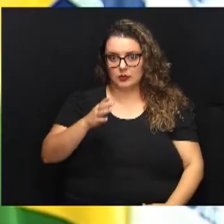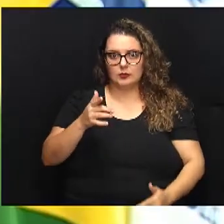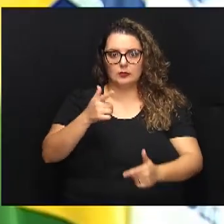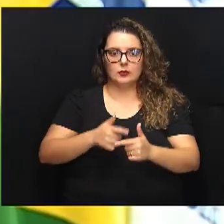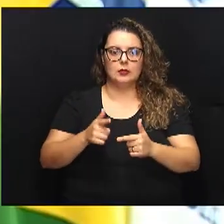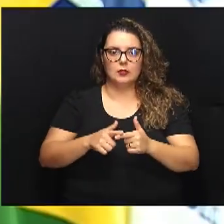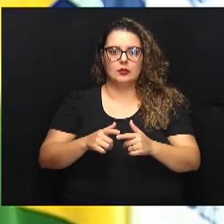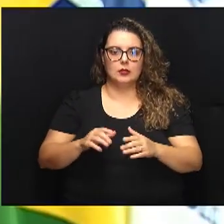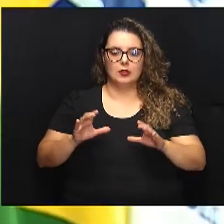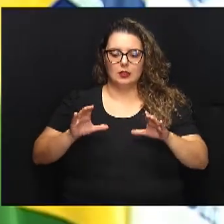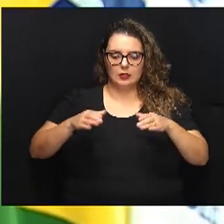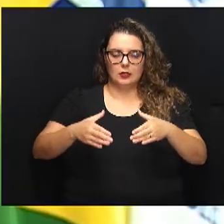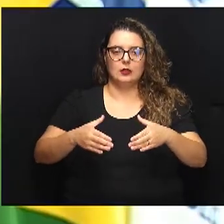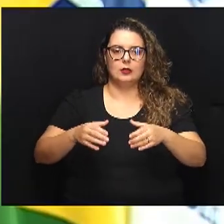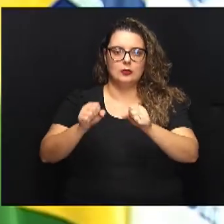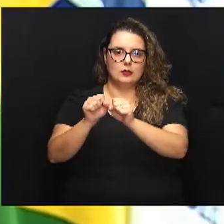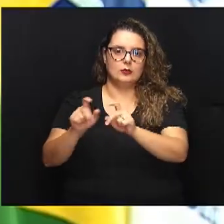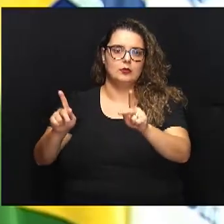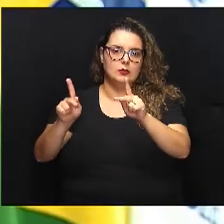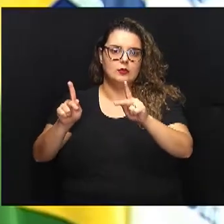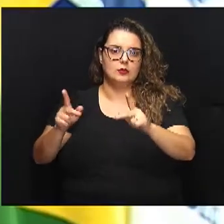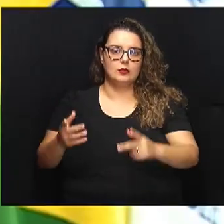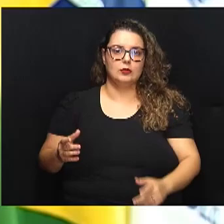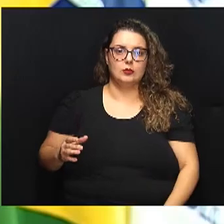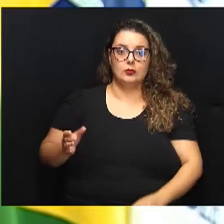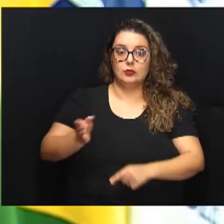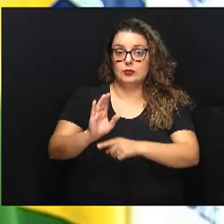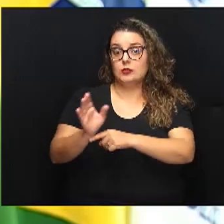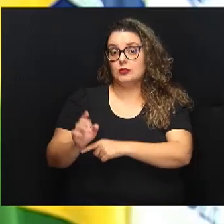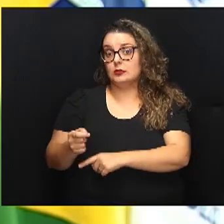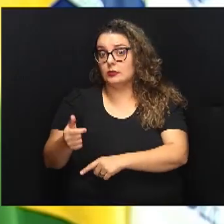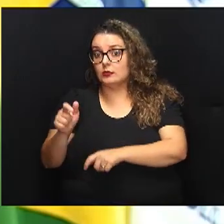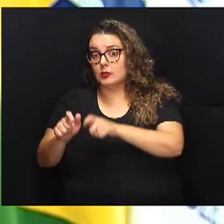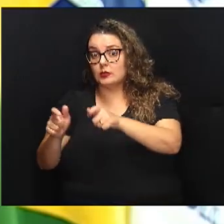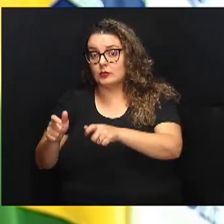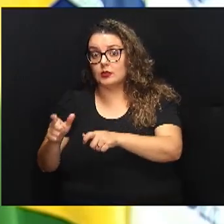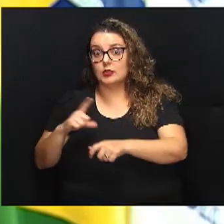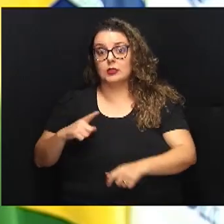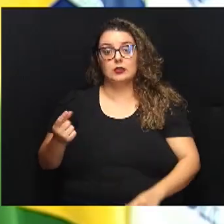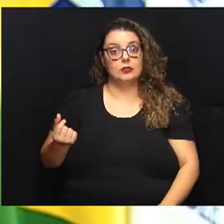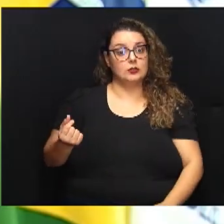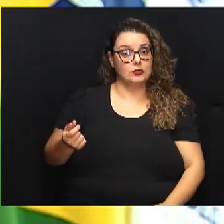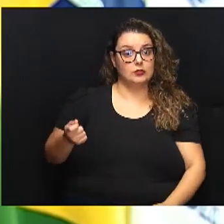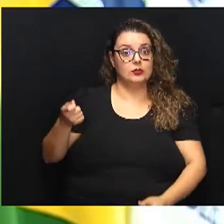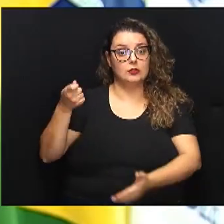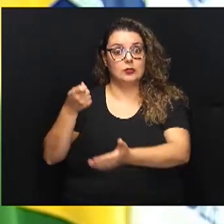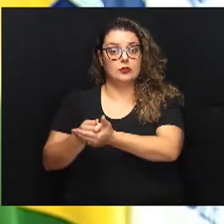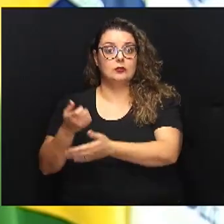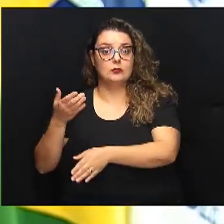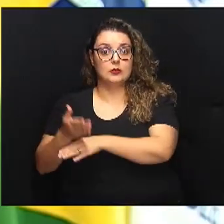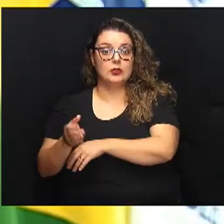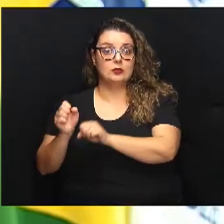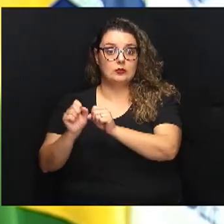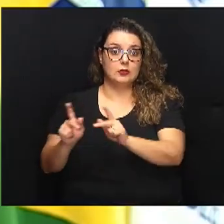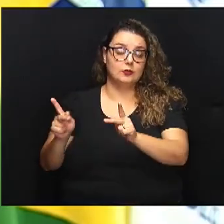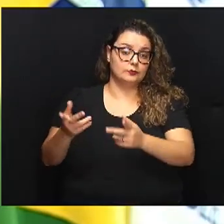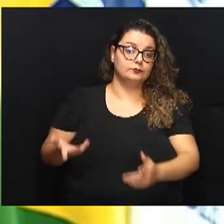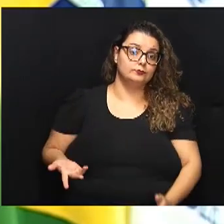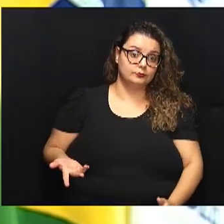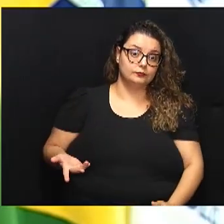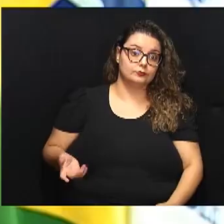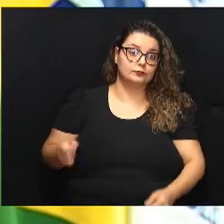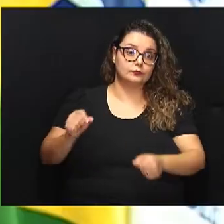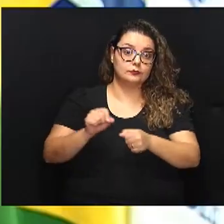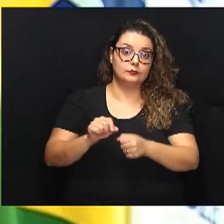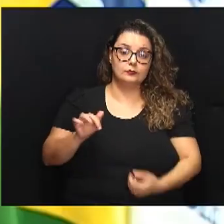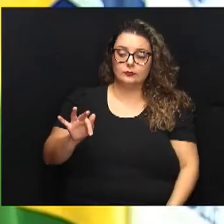das salas de cinema nos shopping centers. São poucas pessoas que têm os recursos para acessar o shopping e fazer a